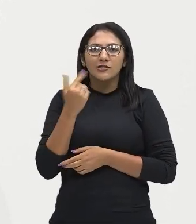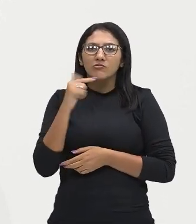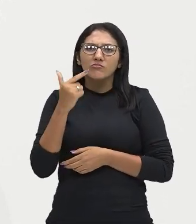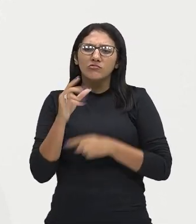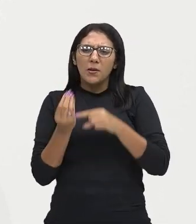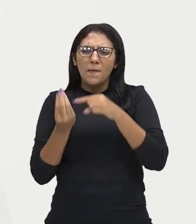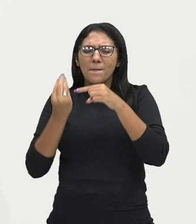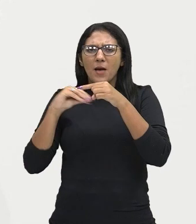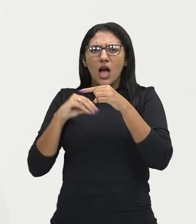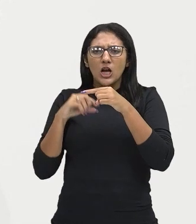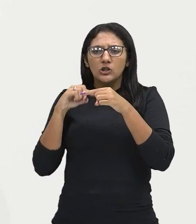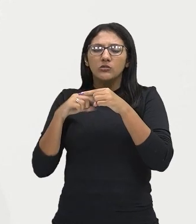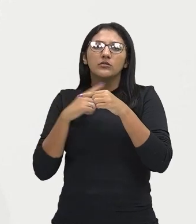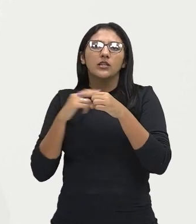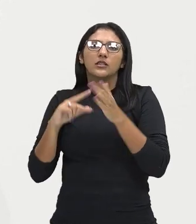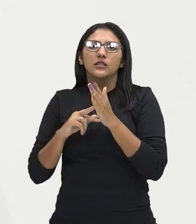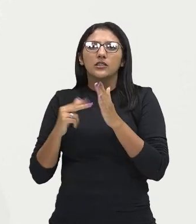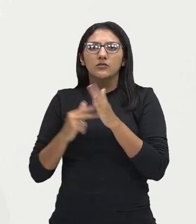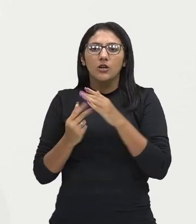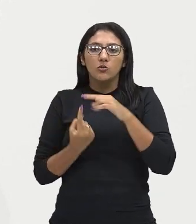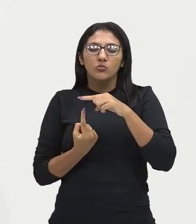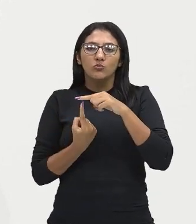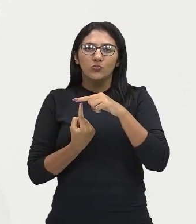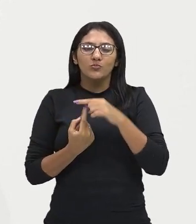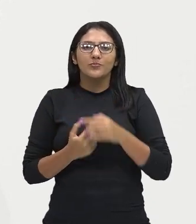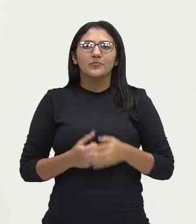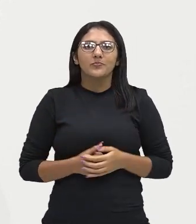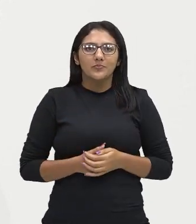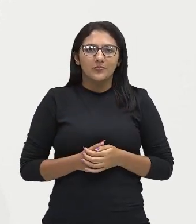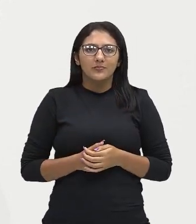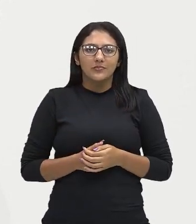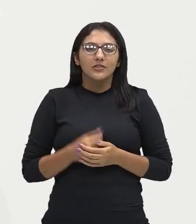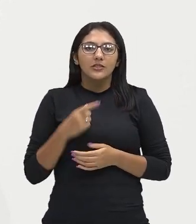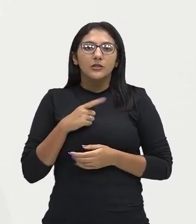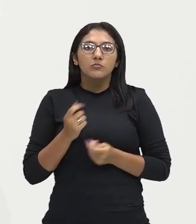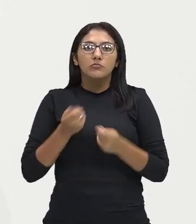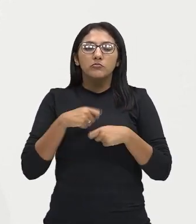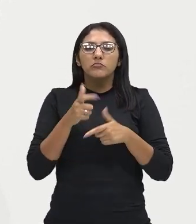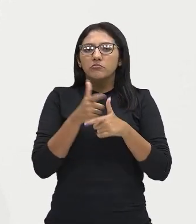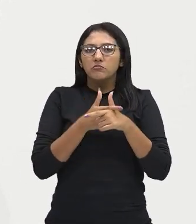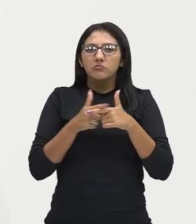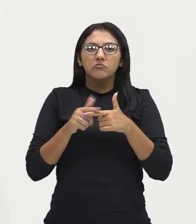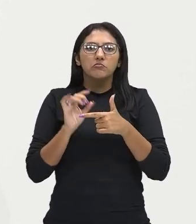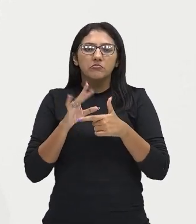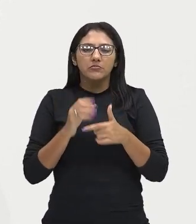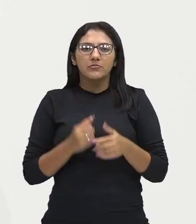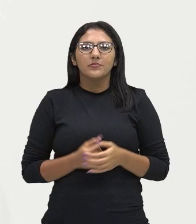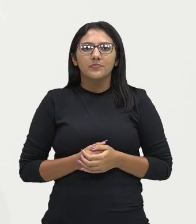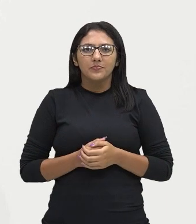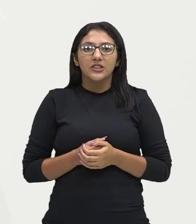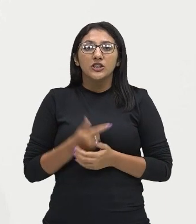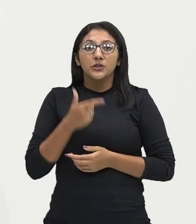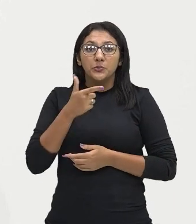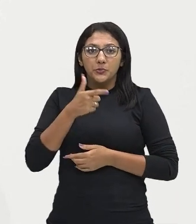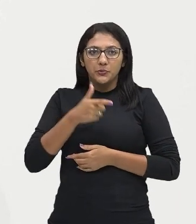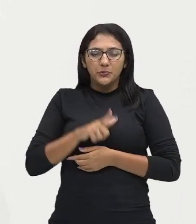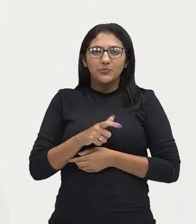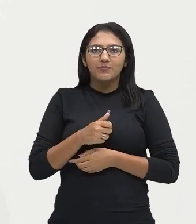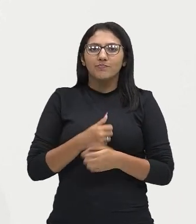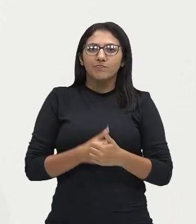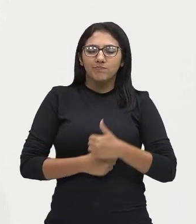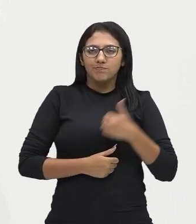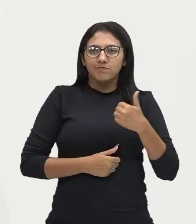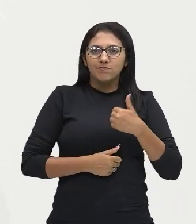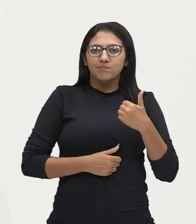denominador, é porque é 1, tá legal? E aí, para dividir, aplica a regra. Repete a primeira,